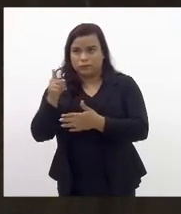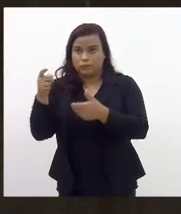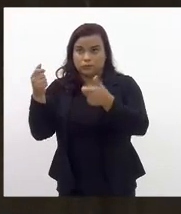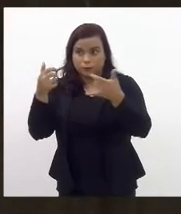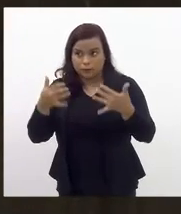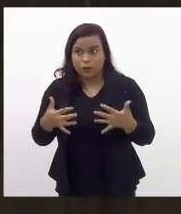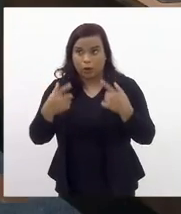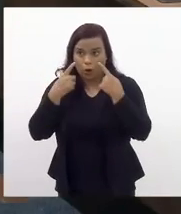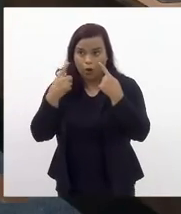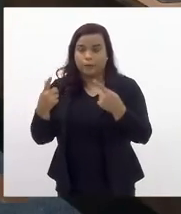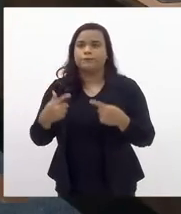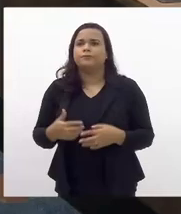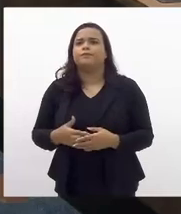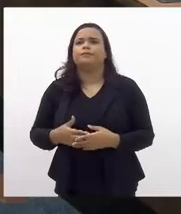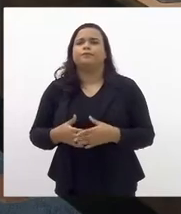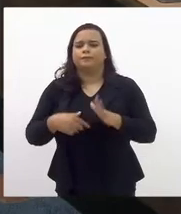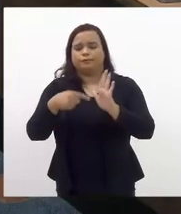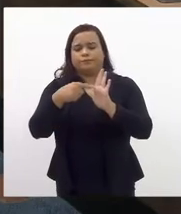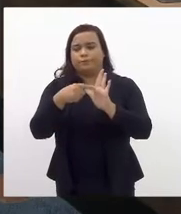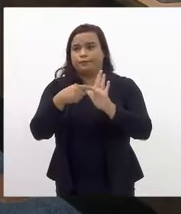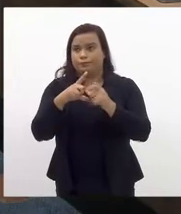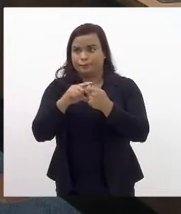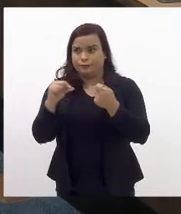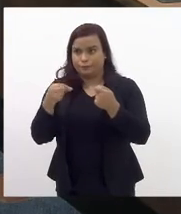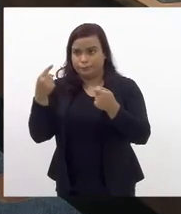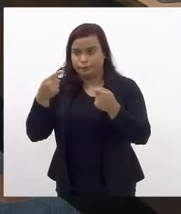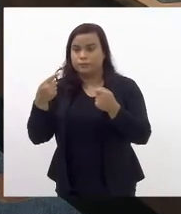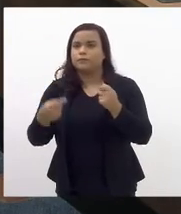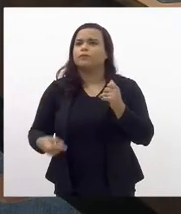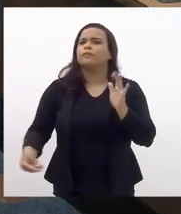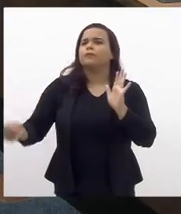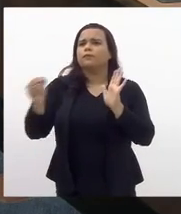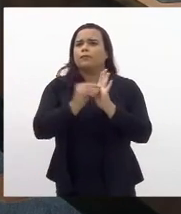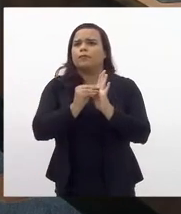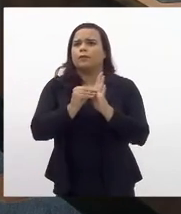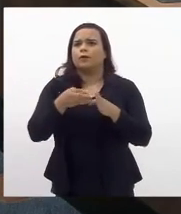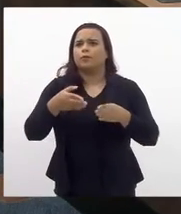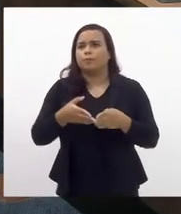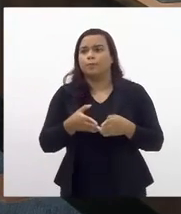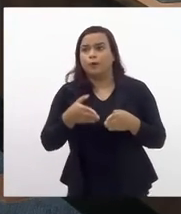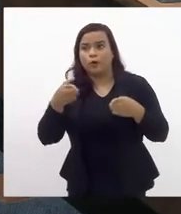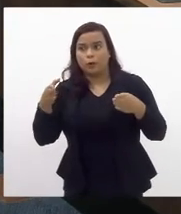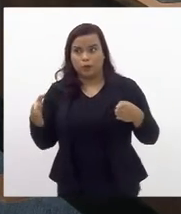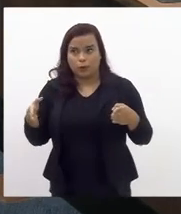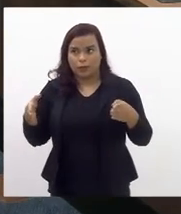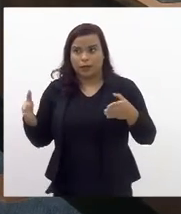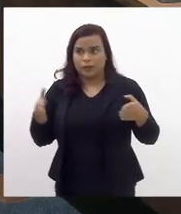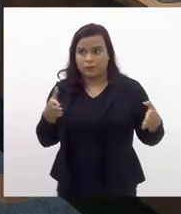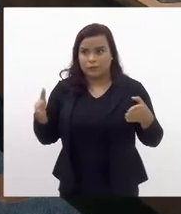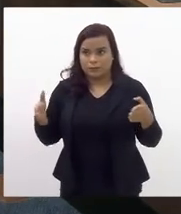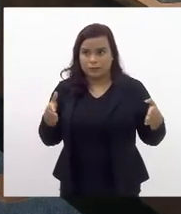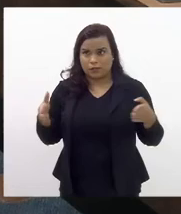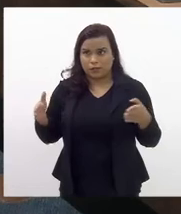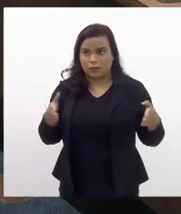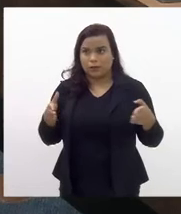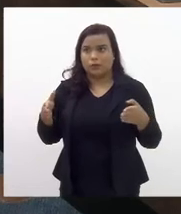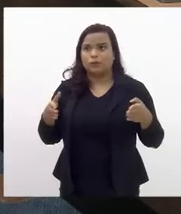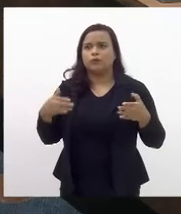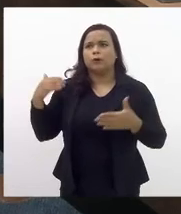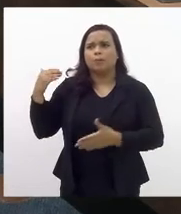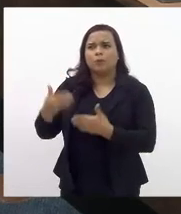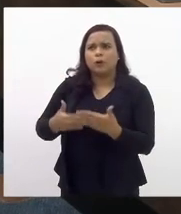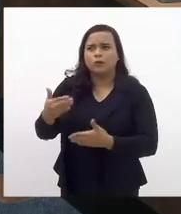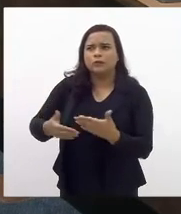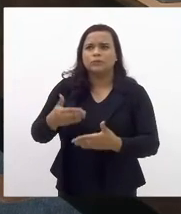explicar. Sim. Determina a prorrogação de prazo dos